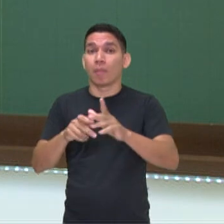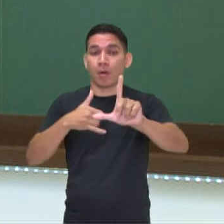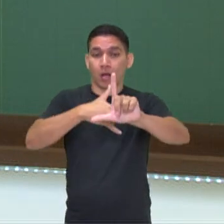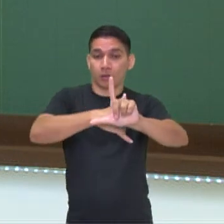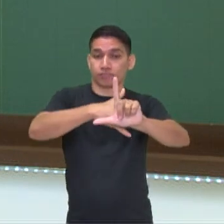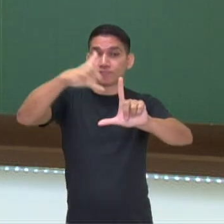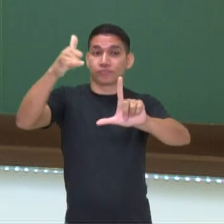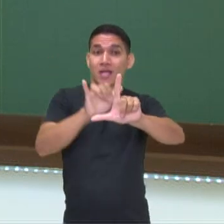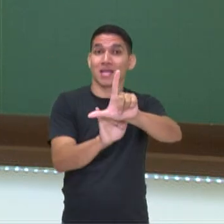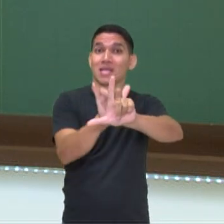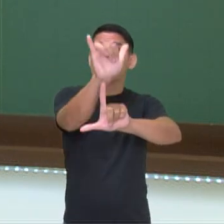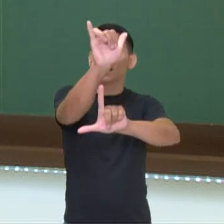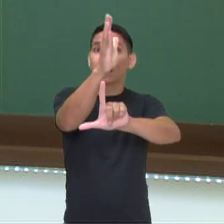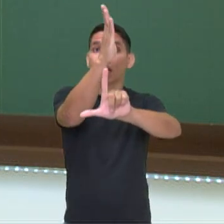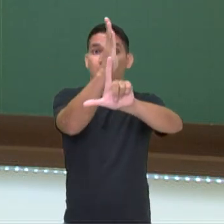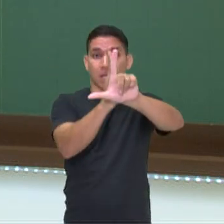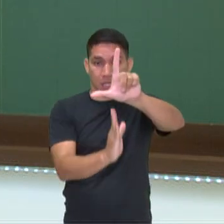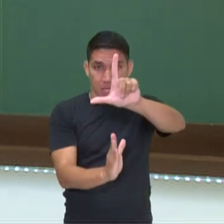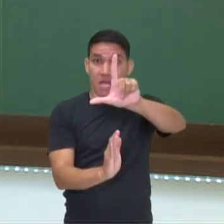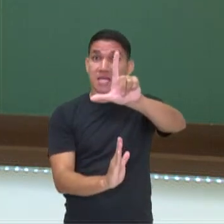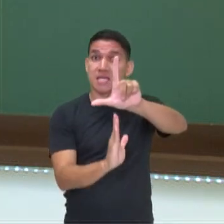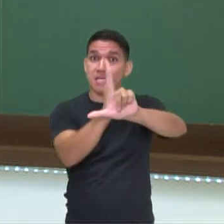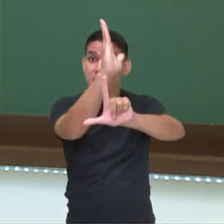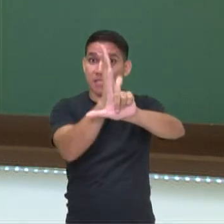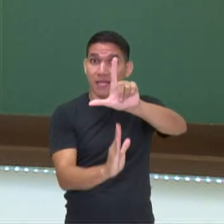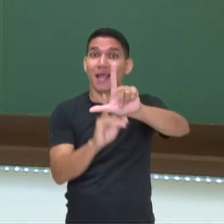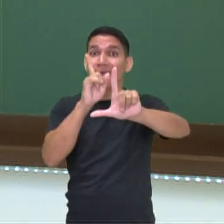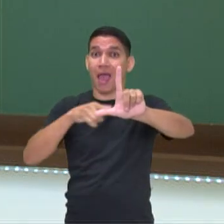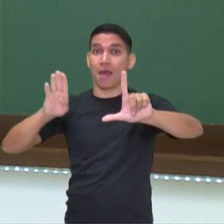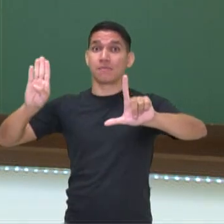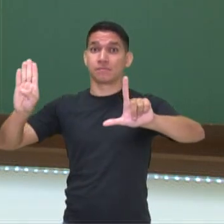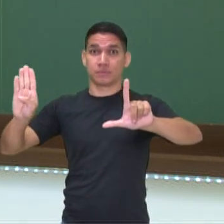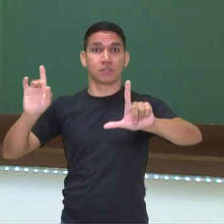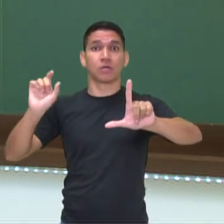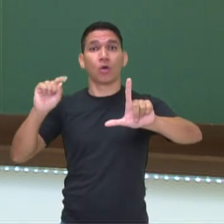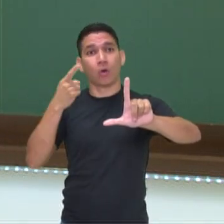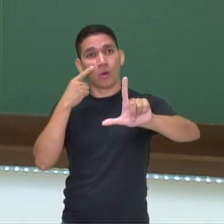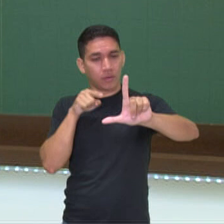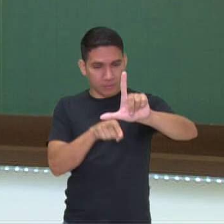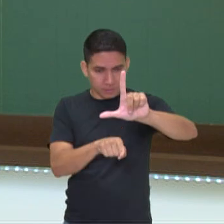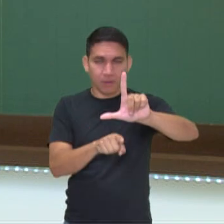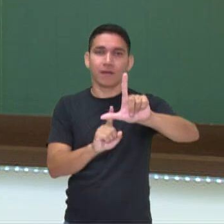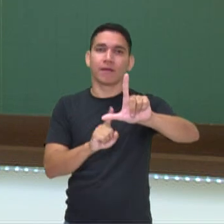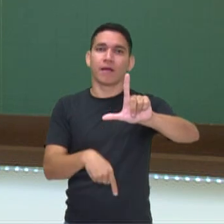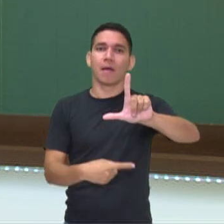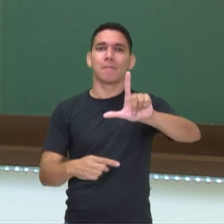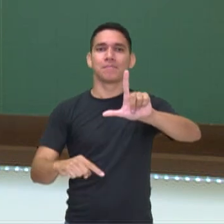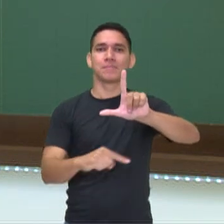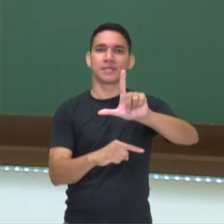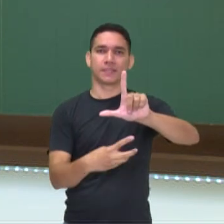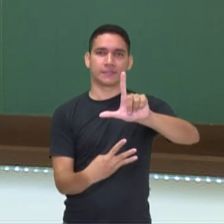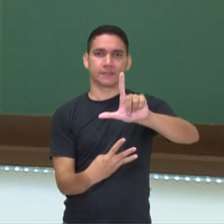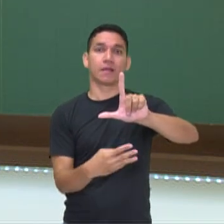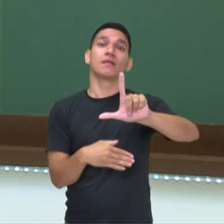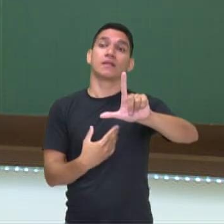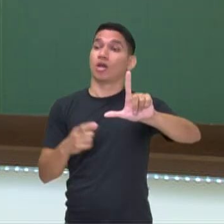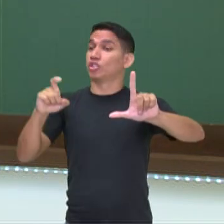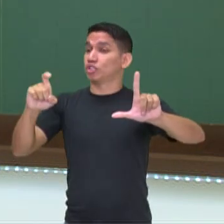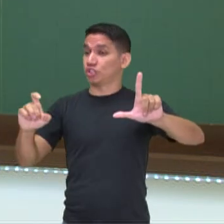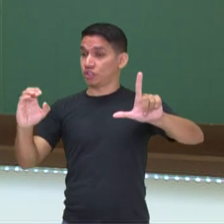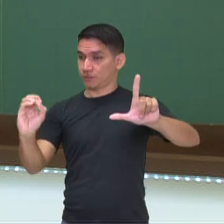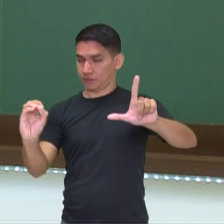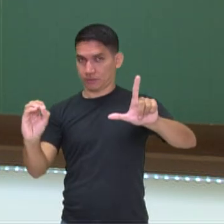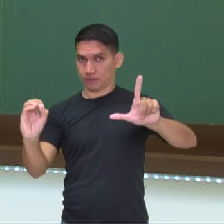eixo y, ó. Cortou o eixo y, nós temos o coeficiente linear, que nesse caso é menos 3. Então, quando o x é